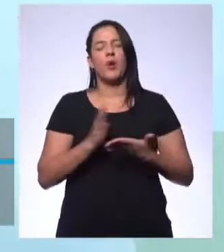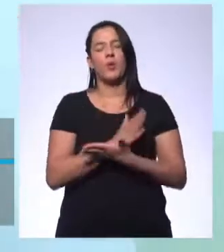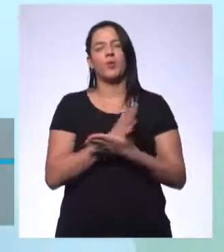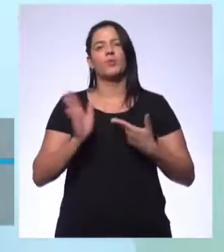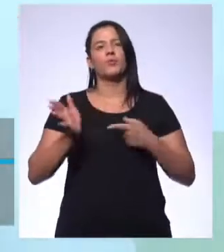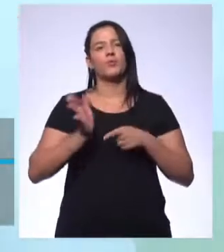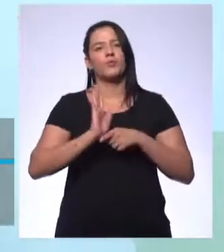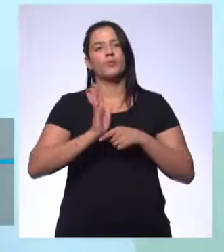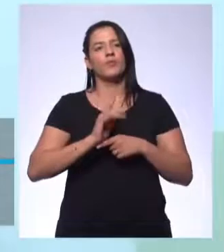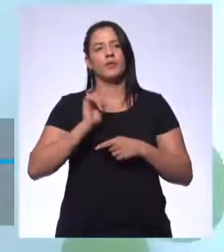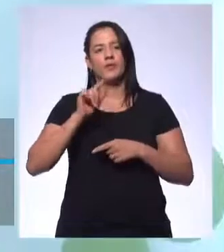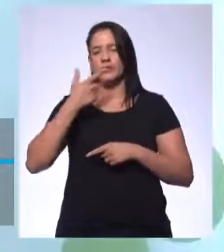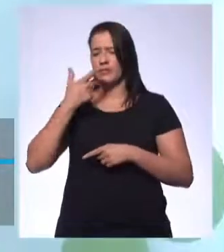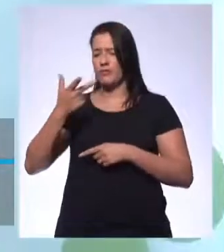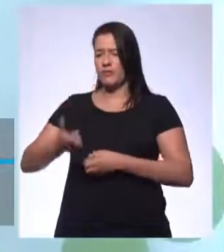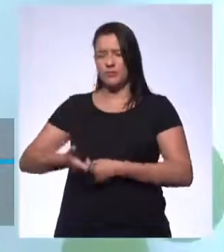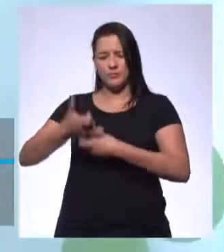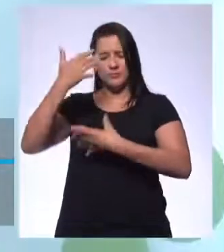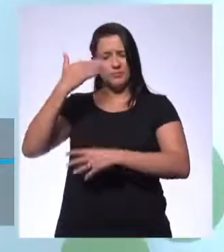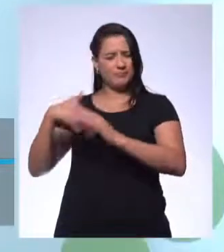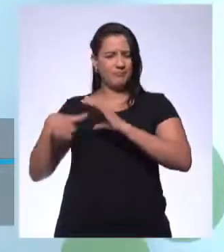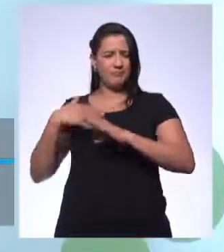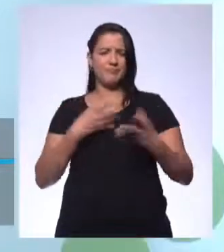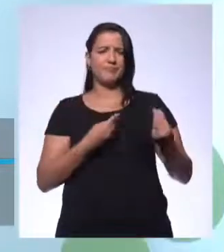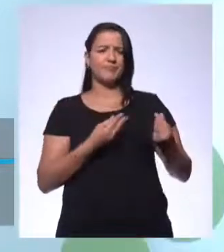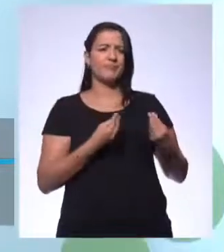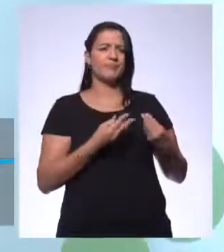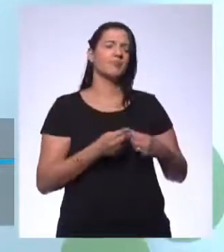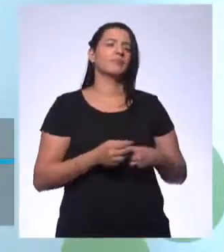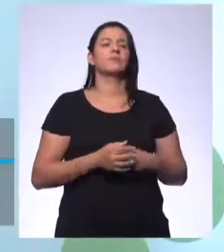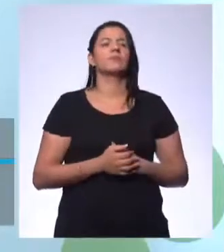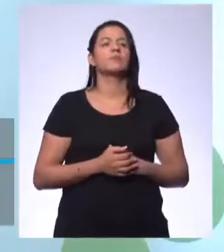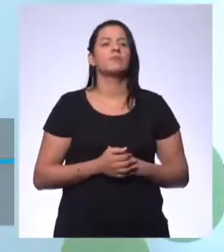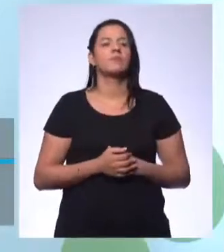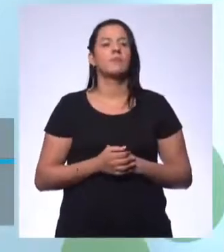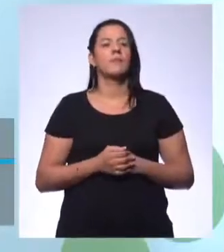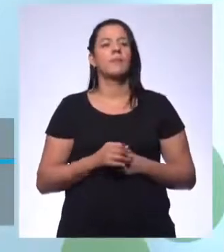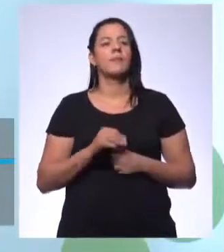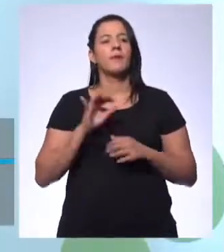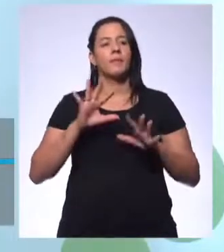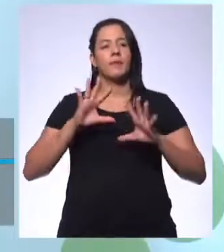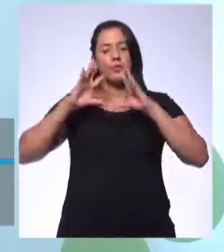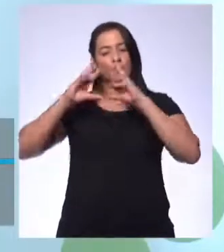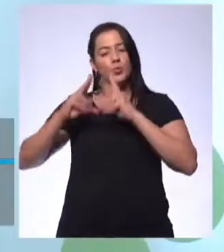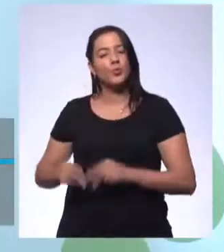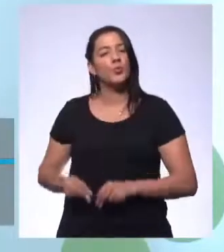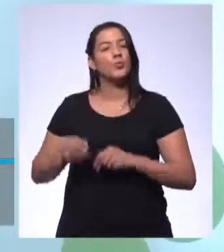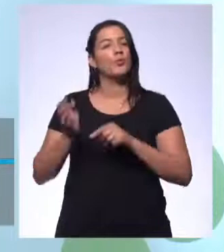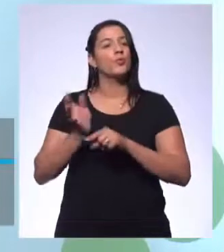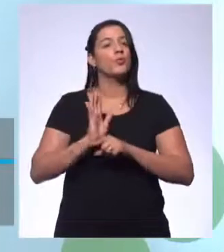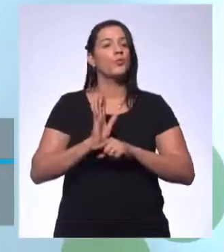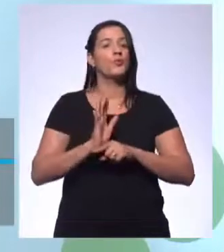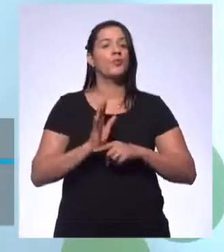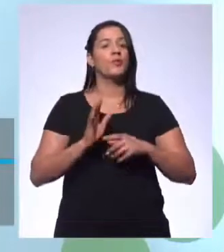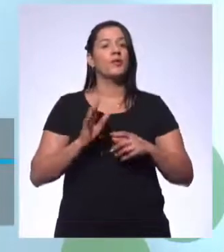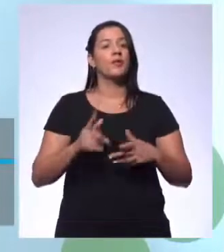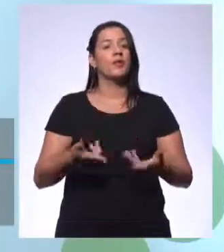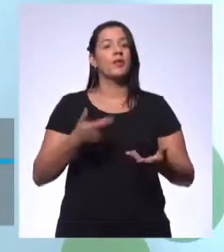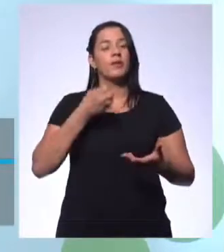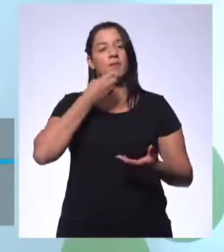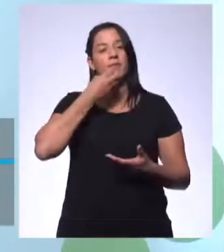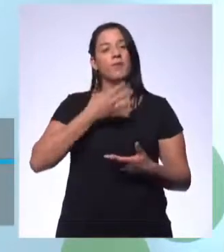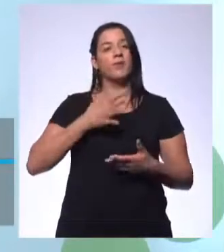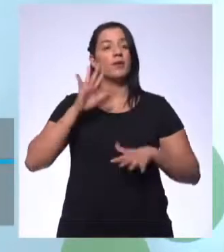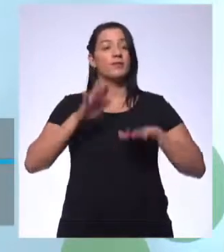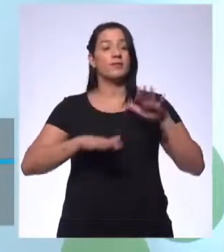Estão casos. citando mais aqui, nossa, o pessoal está debatendo esse assunto, estão gostando, mas se eu citar todos os filmes aqui, sabe o que é interessante, professora? A gente